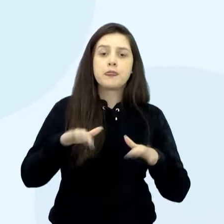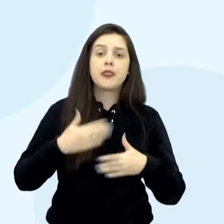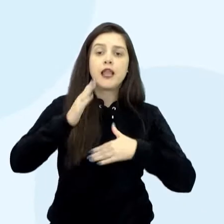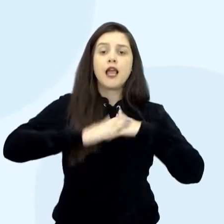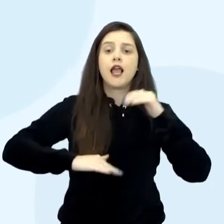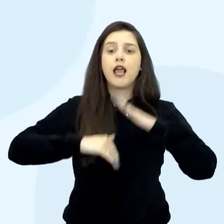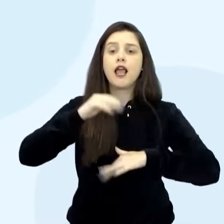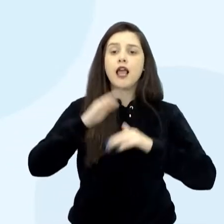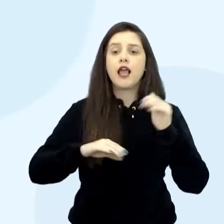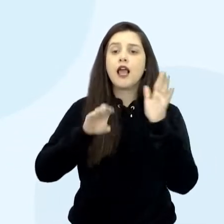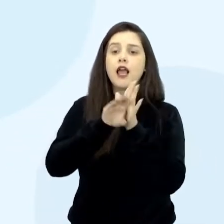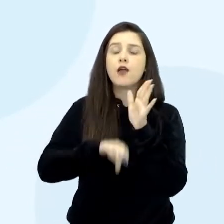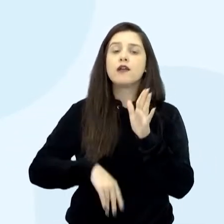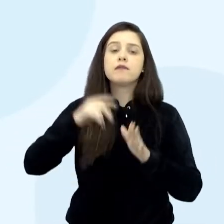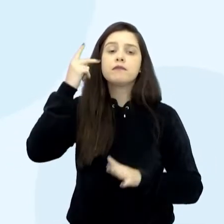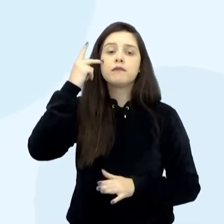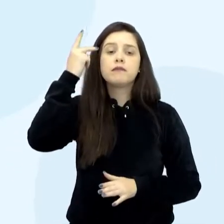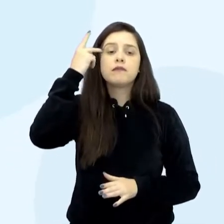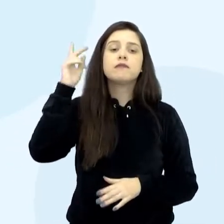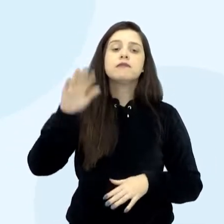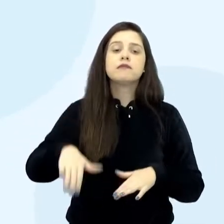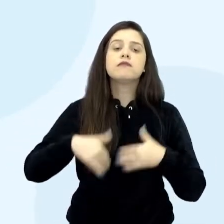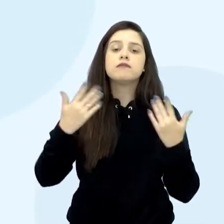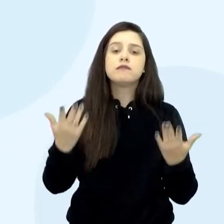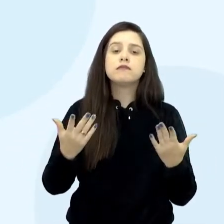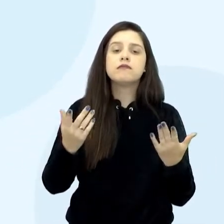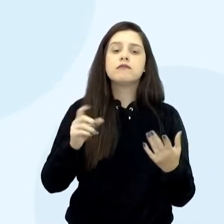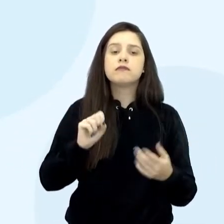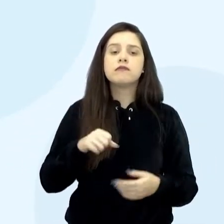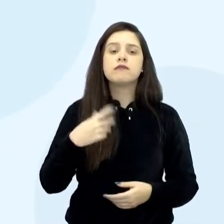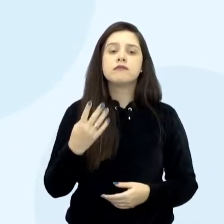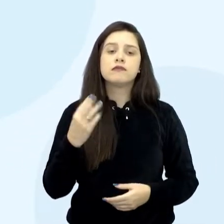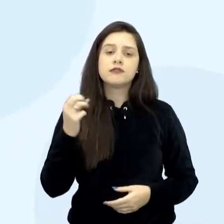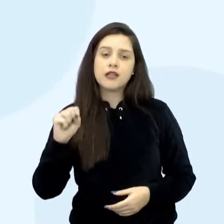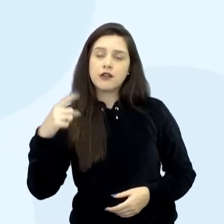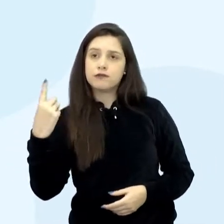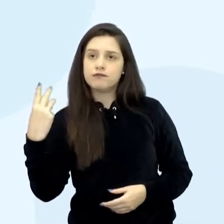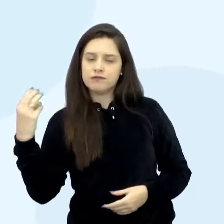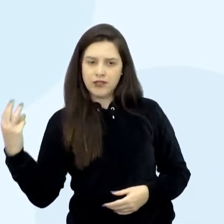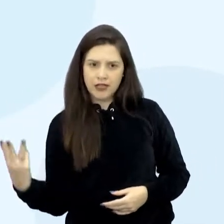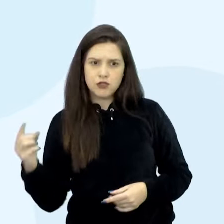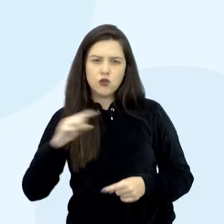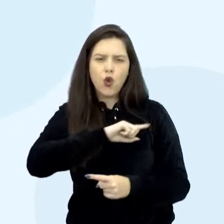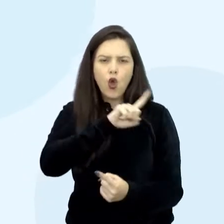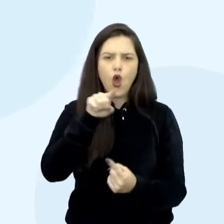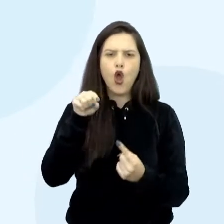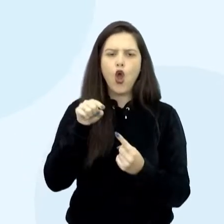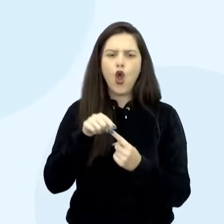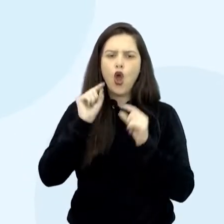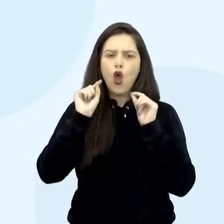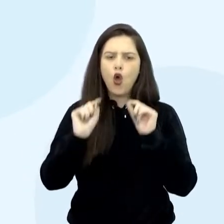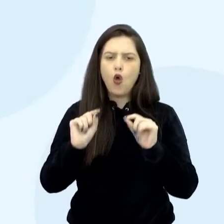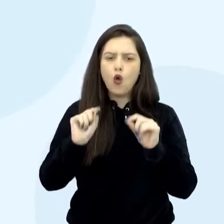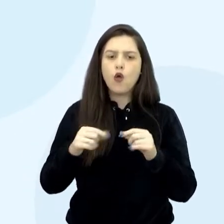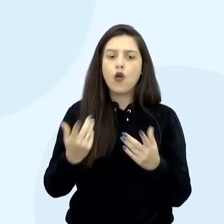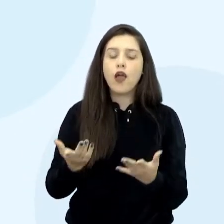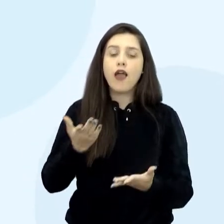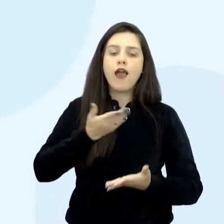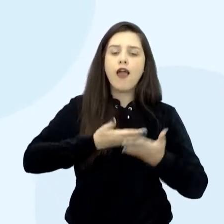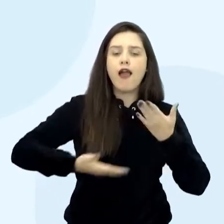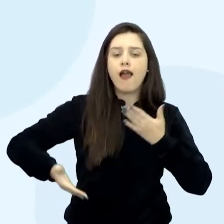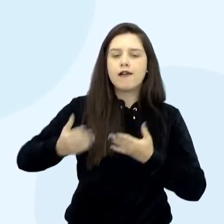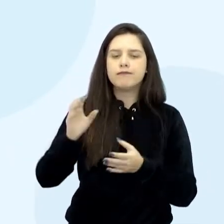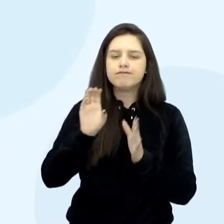Habilidade do currículo paulista, né? EM 13 CNT 103. O objetivo nosso, retomar o conceito de equilíbrio